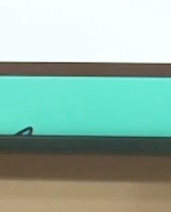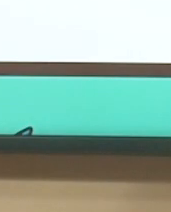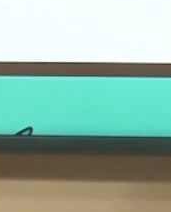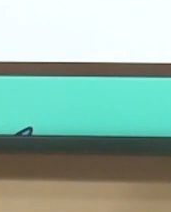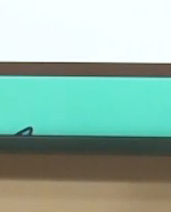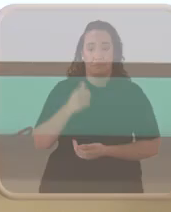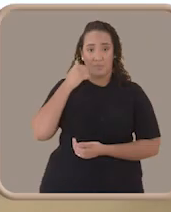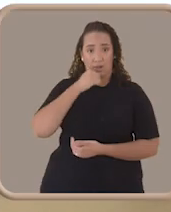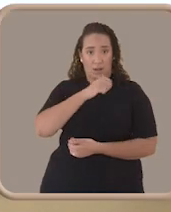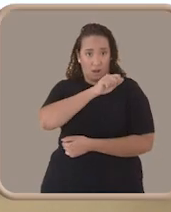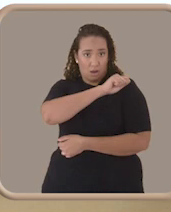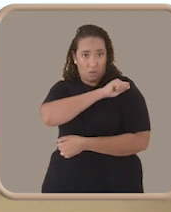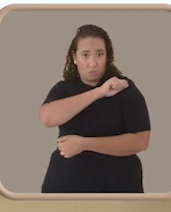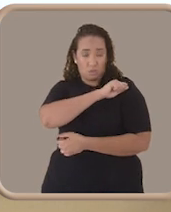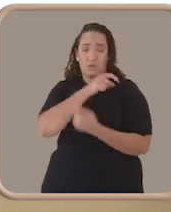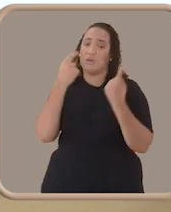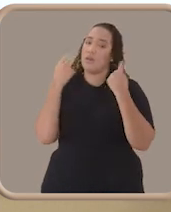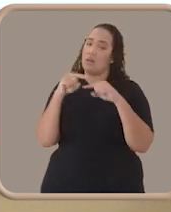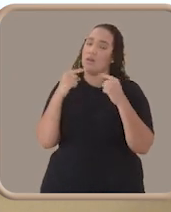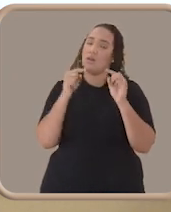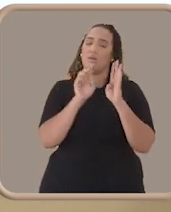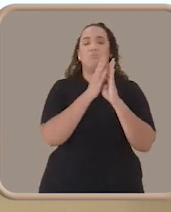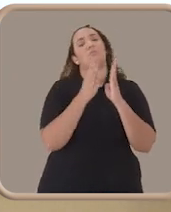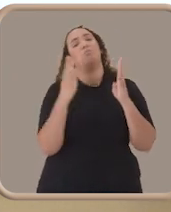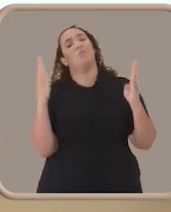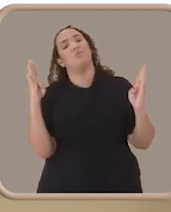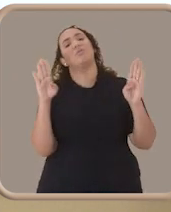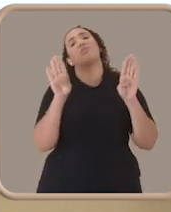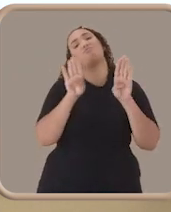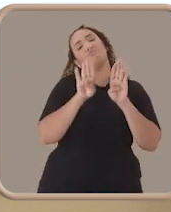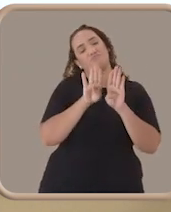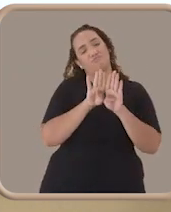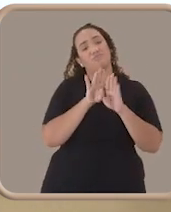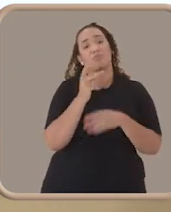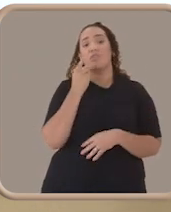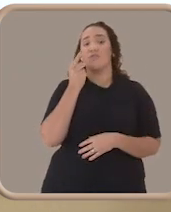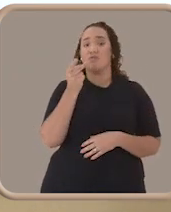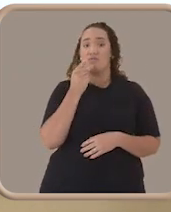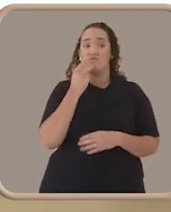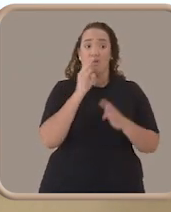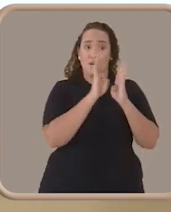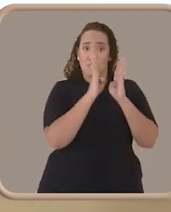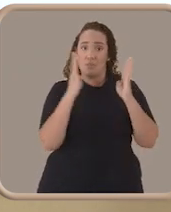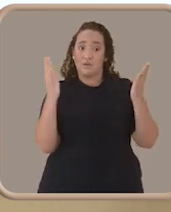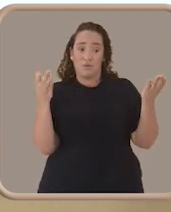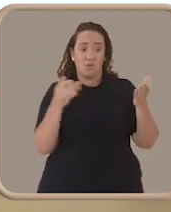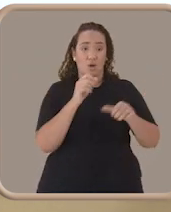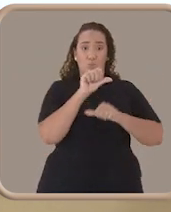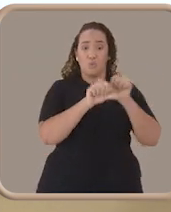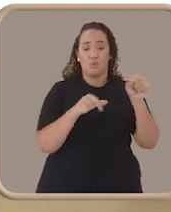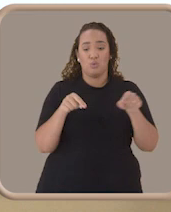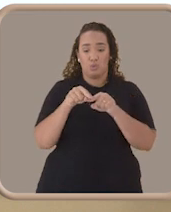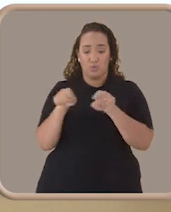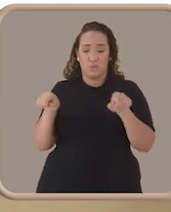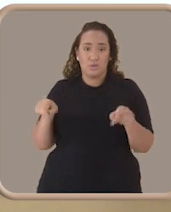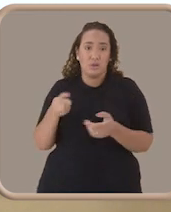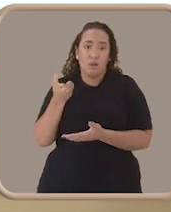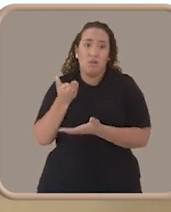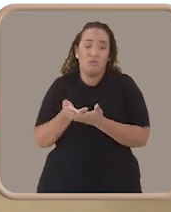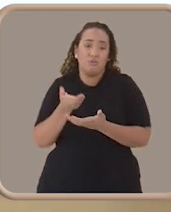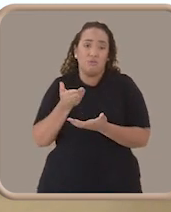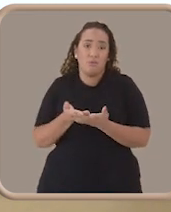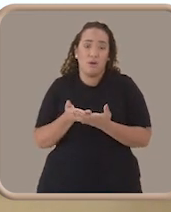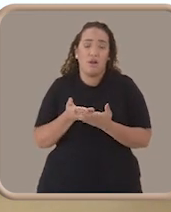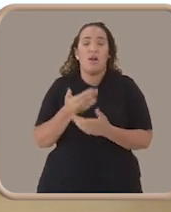Tatiele reclama da falta da biblioteca na escola. Ela conta que a antiga biblioteca foi transformada em sala de aula.